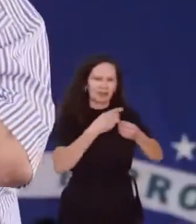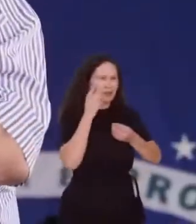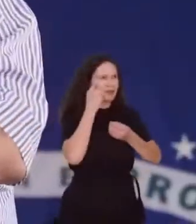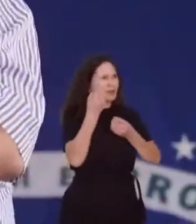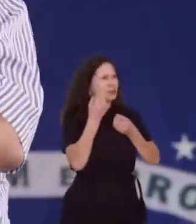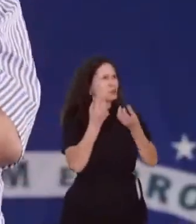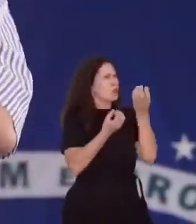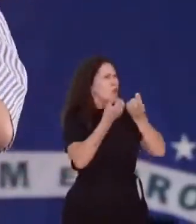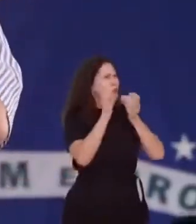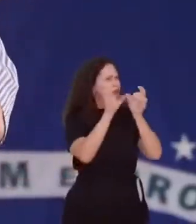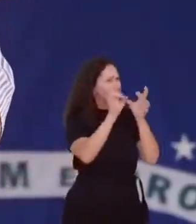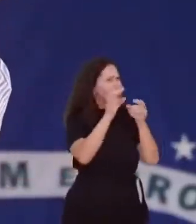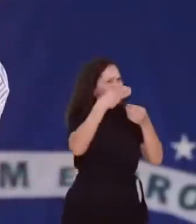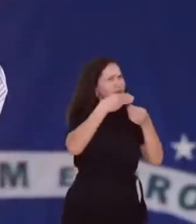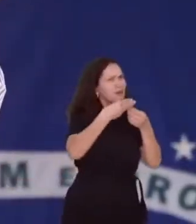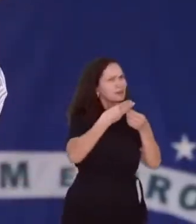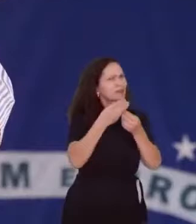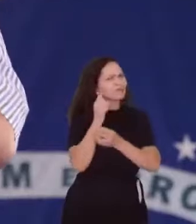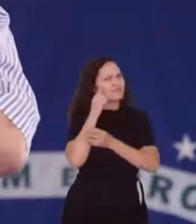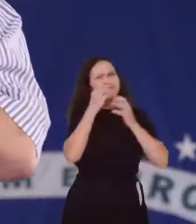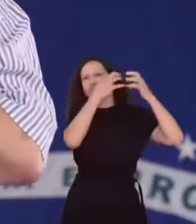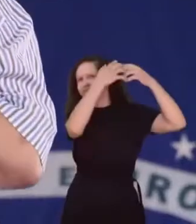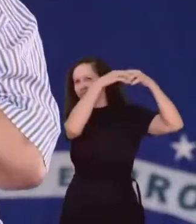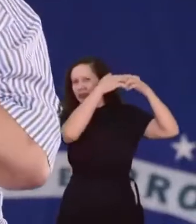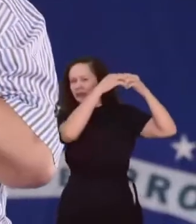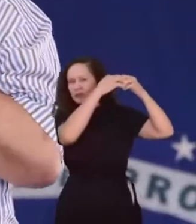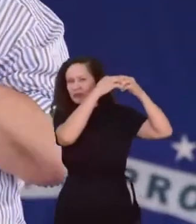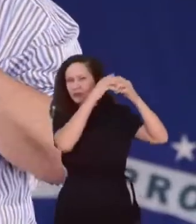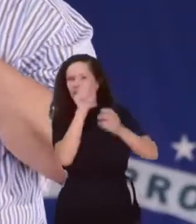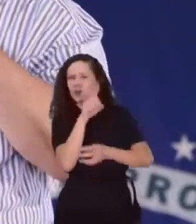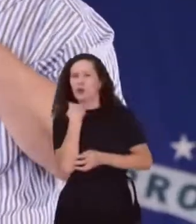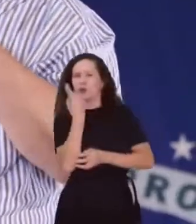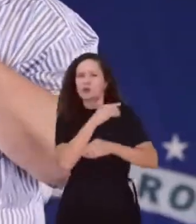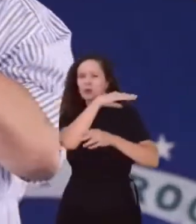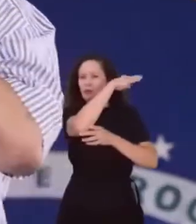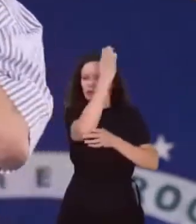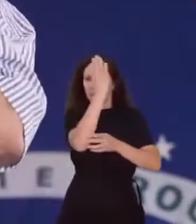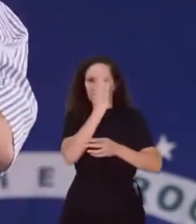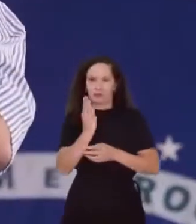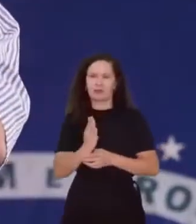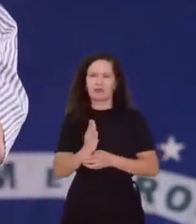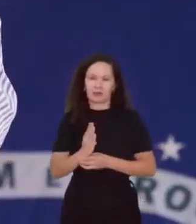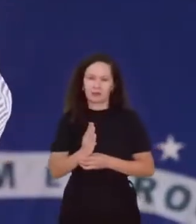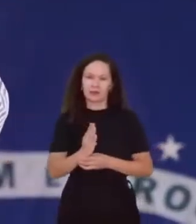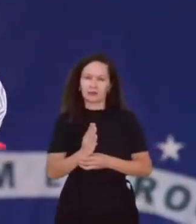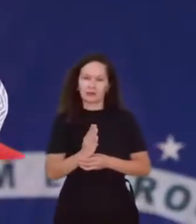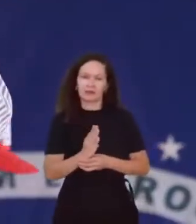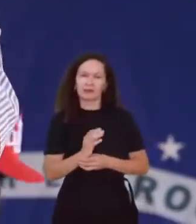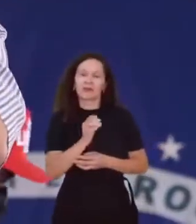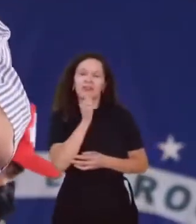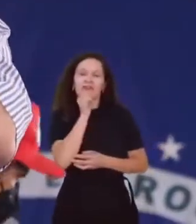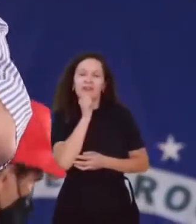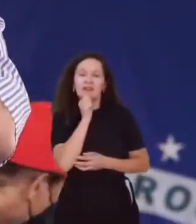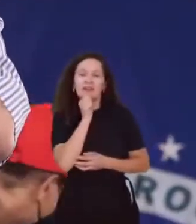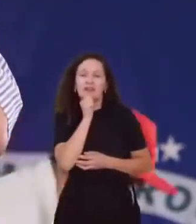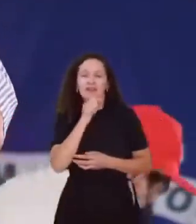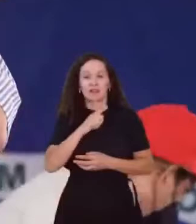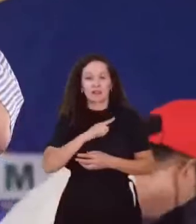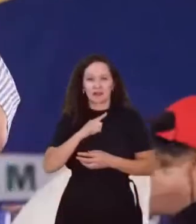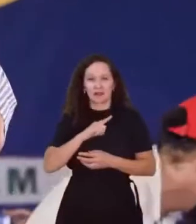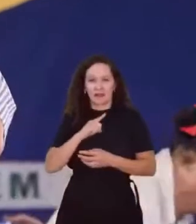forma. Nesse nosso Brasil, enquanto houver uma área